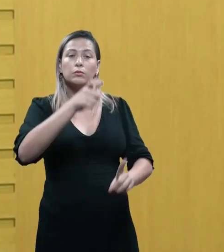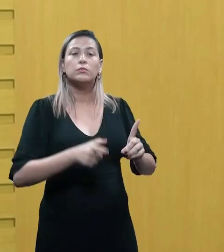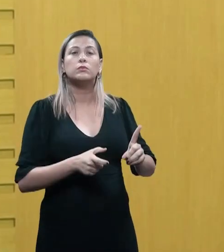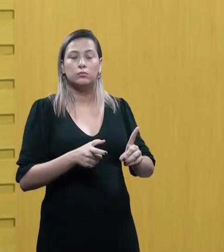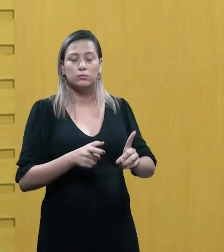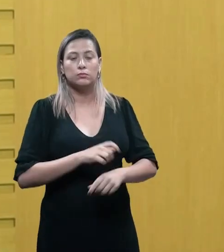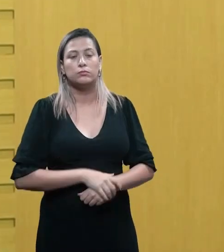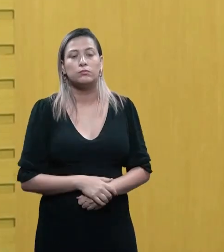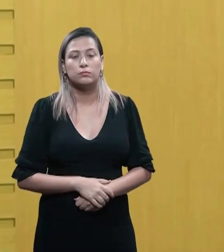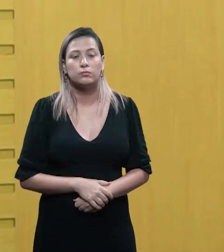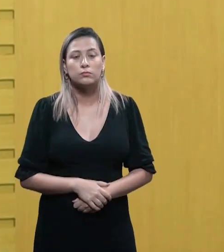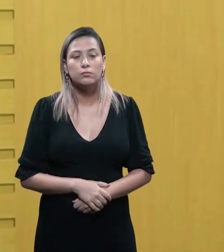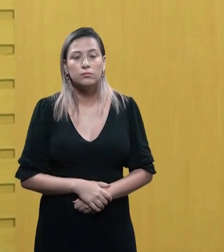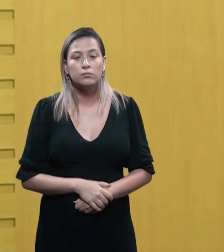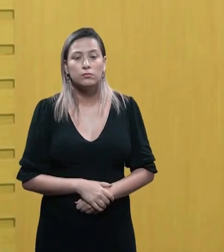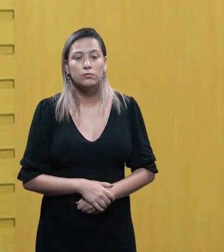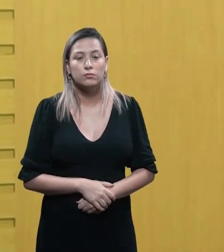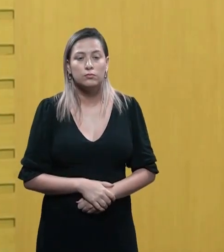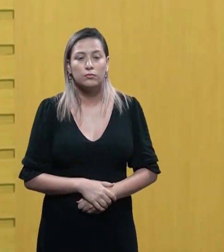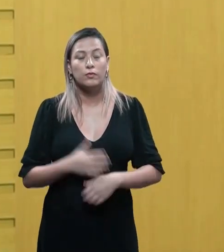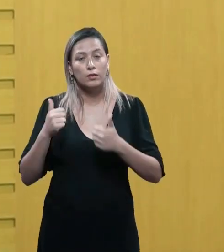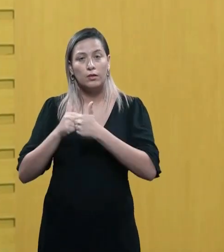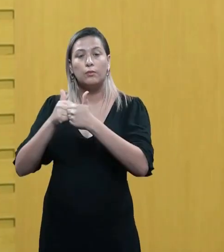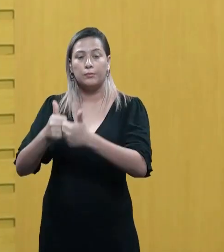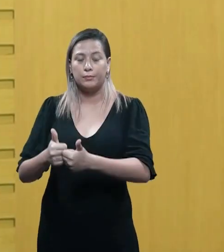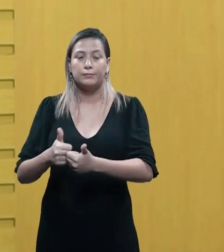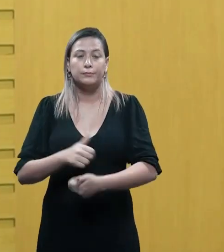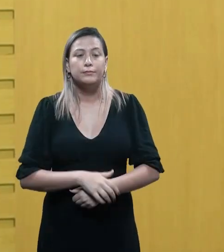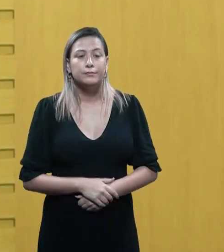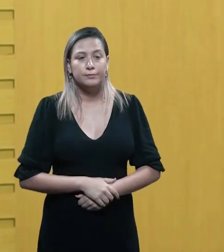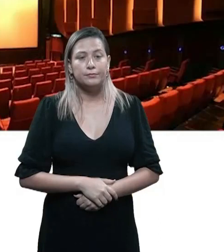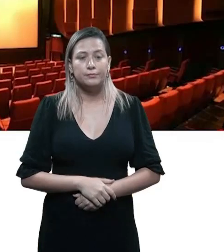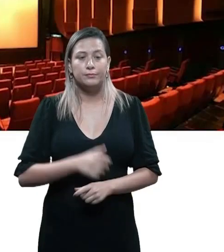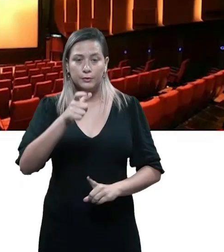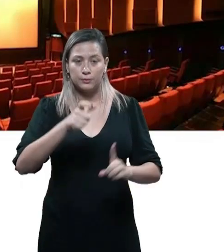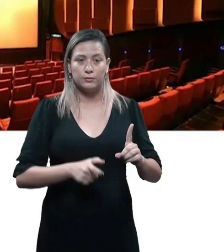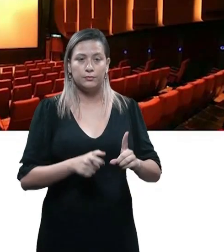personagem atravessa a história inteira e que você possa acompanhar esse personagem.